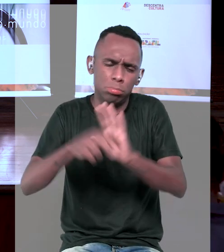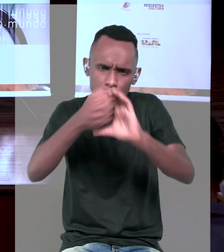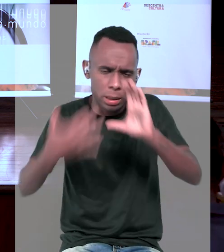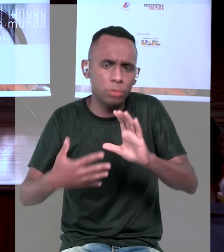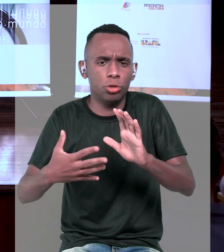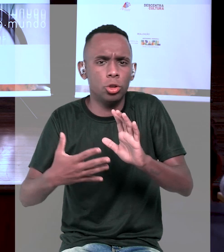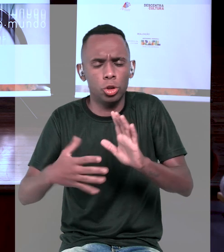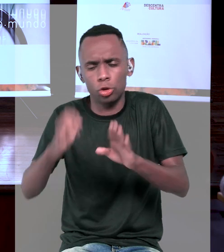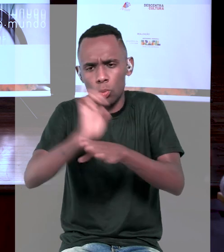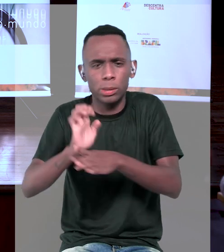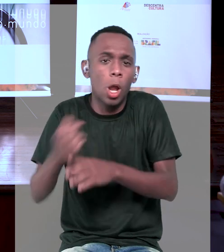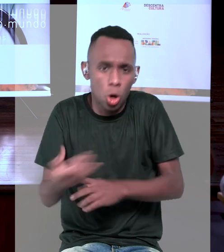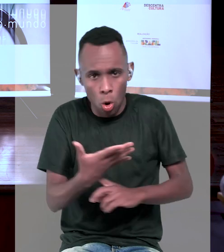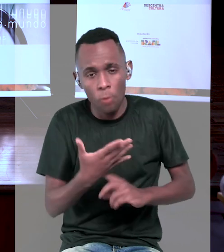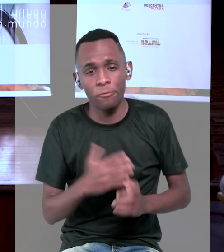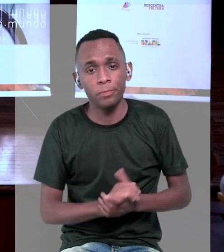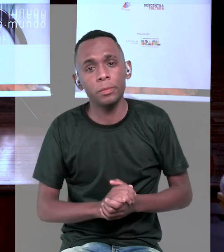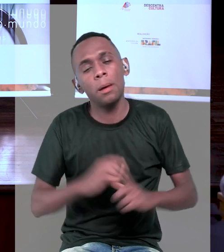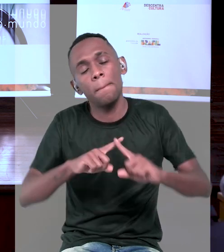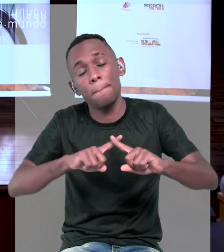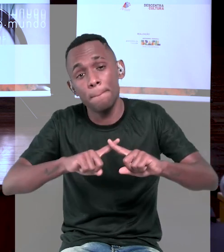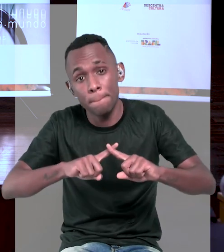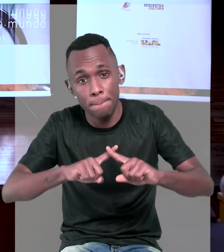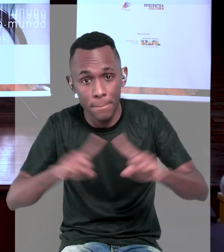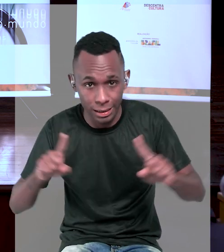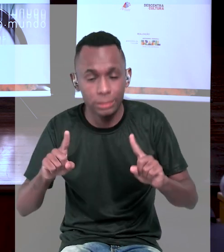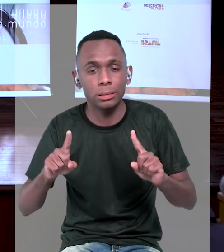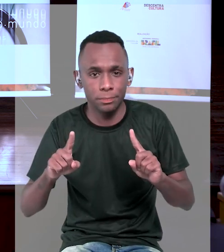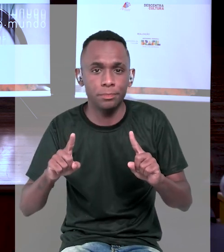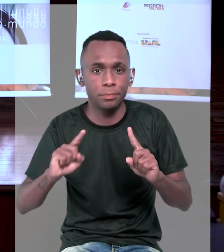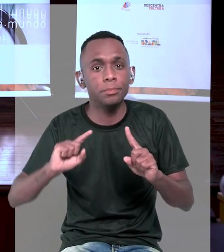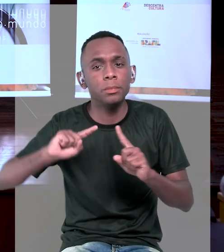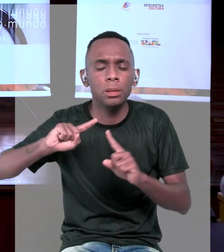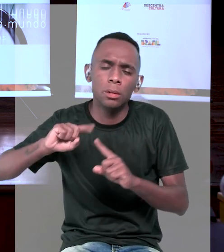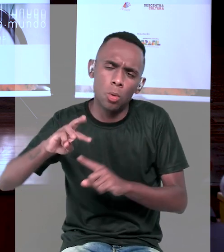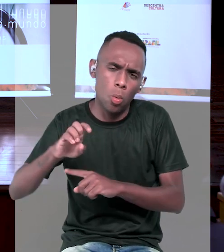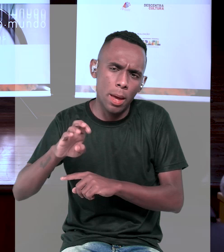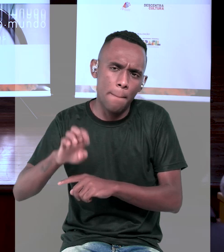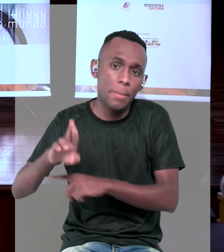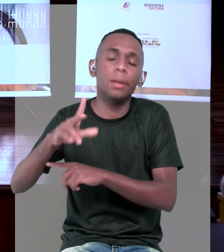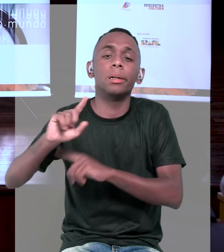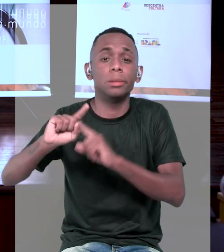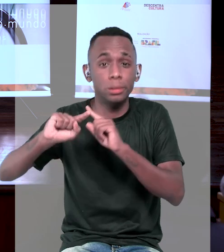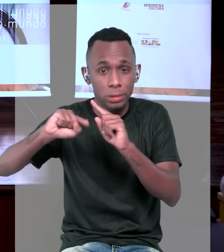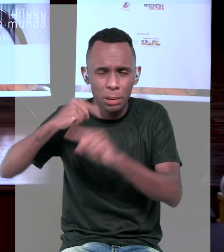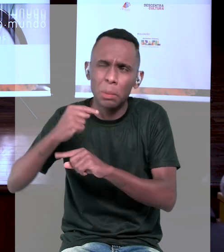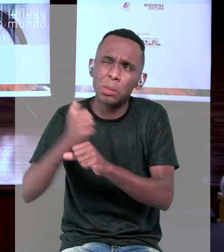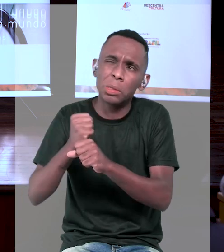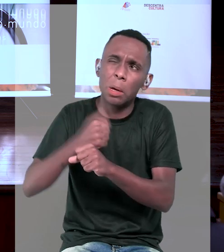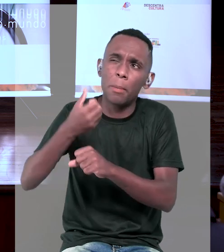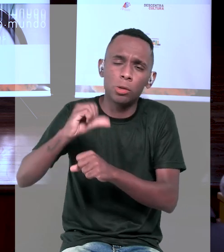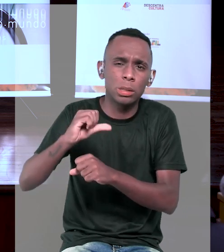moderno. No entanto, depois que Weber falou isso, mais ou menos em 1919, em A